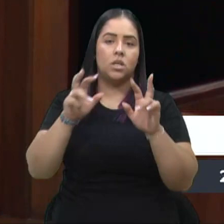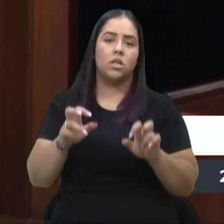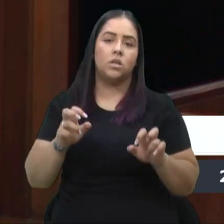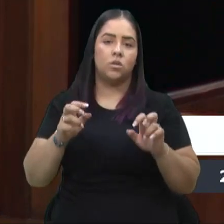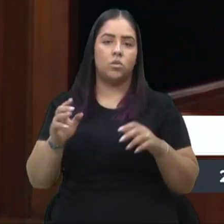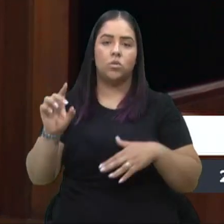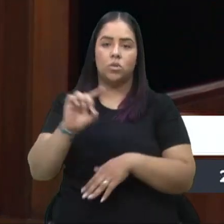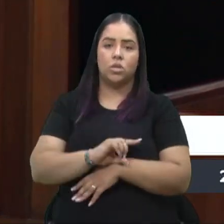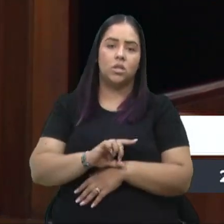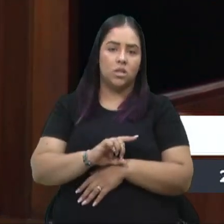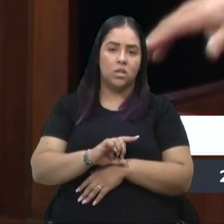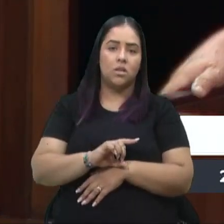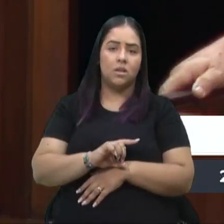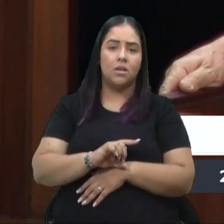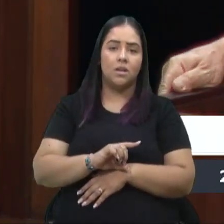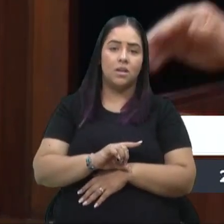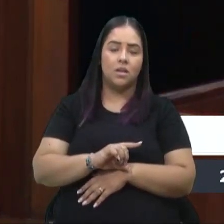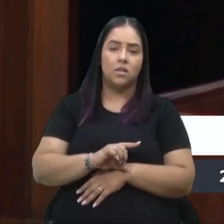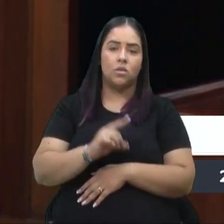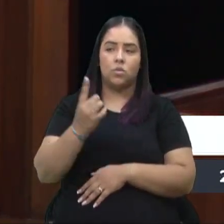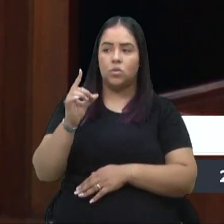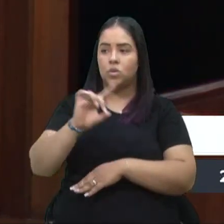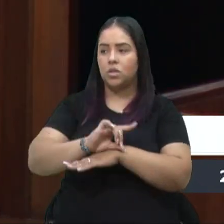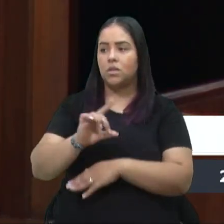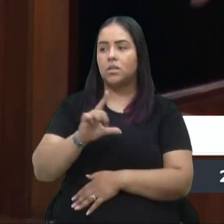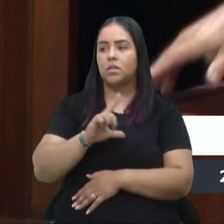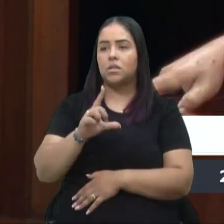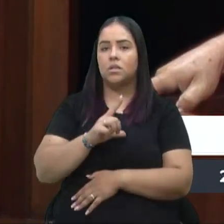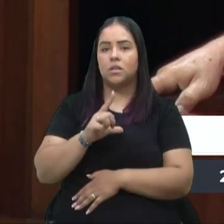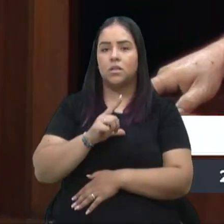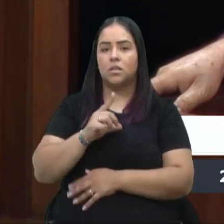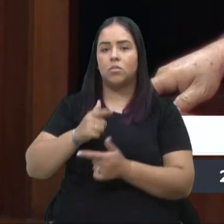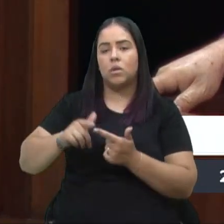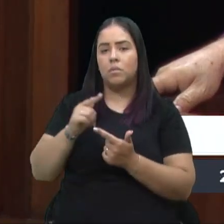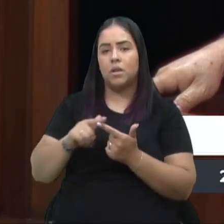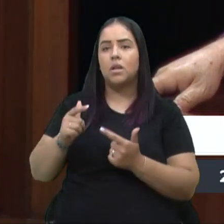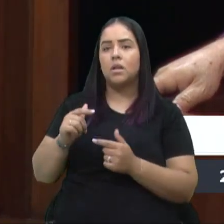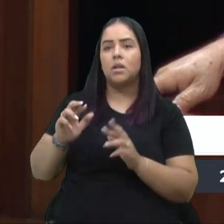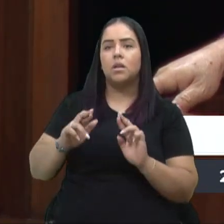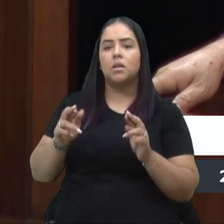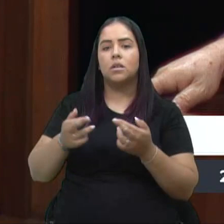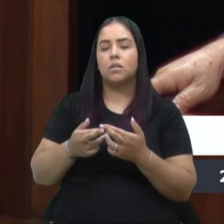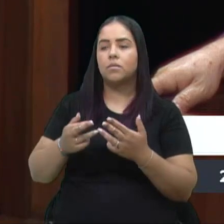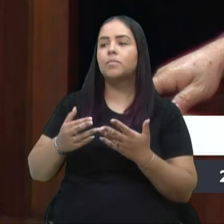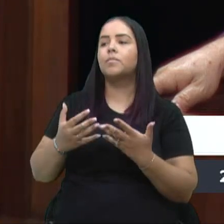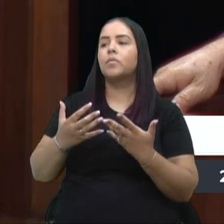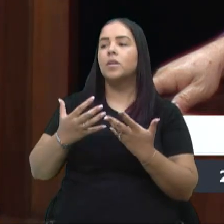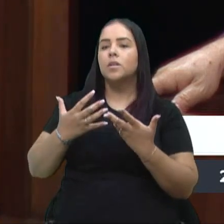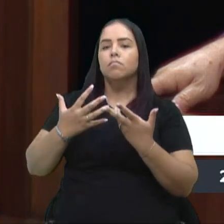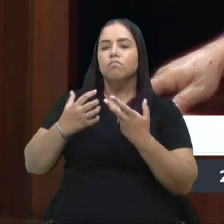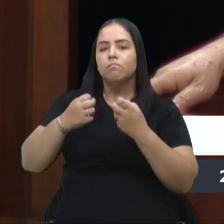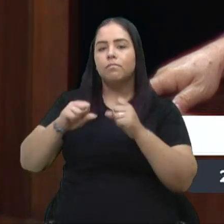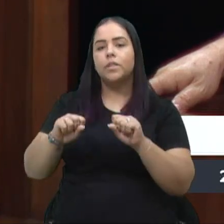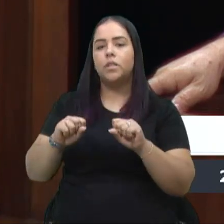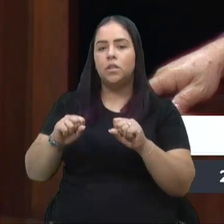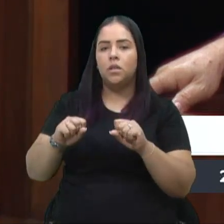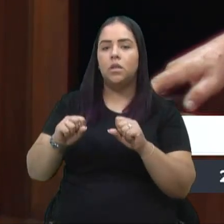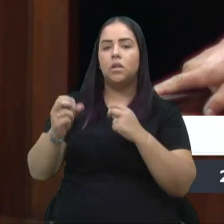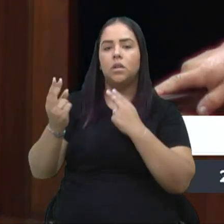dia havendo esses empecilho ali eu reunir secretaria do urbanismo